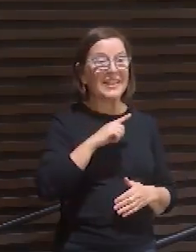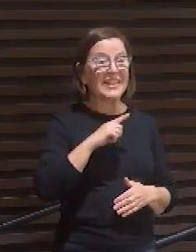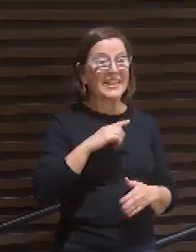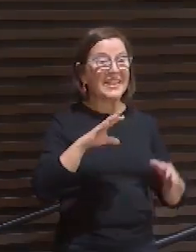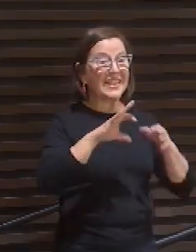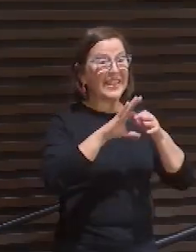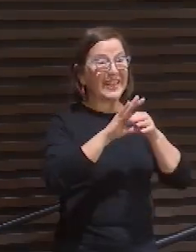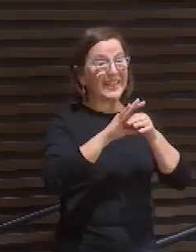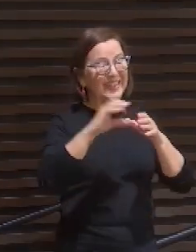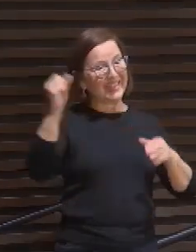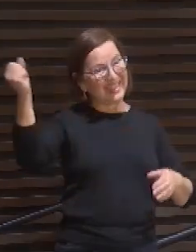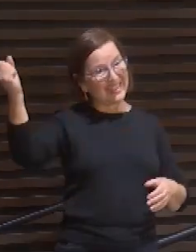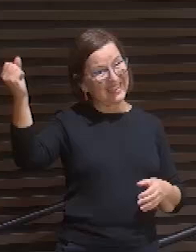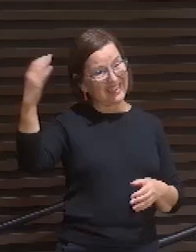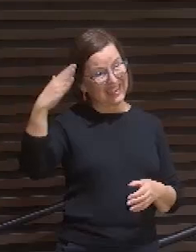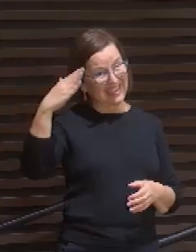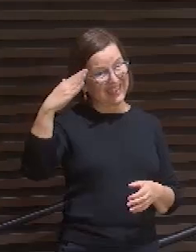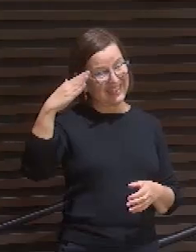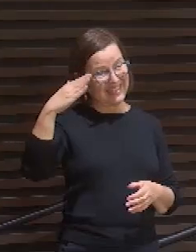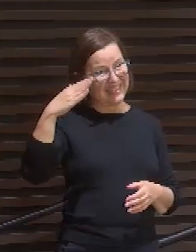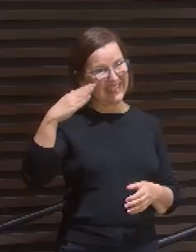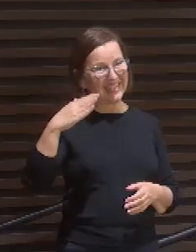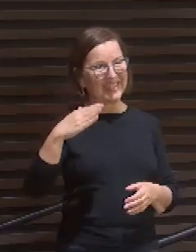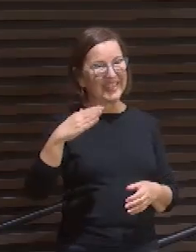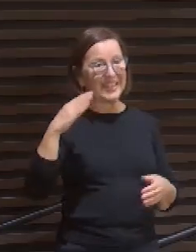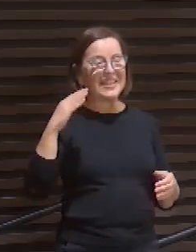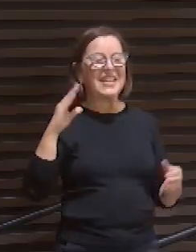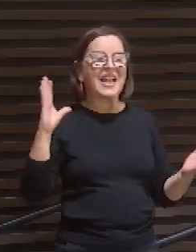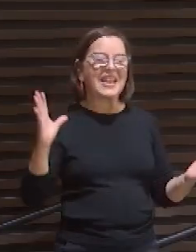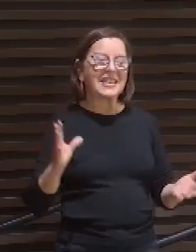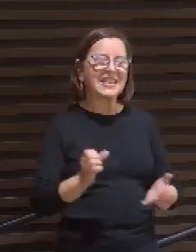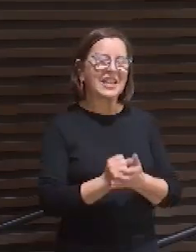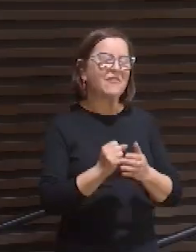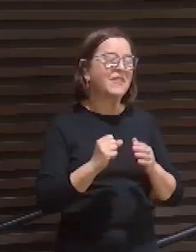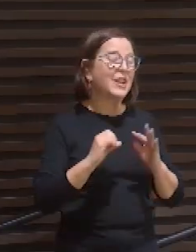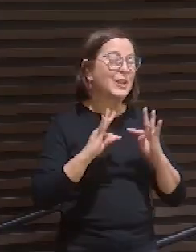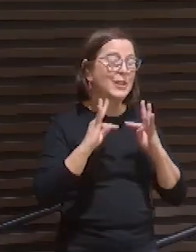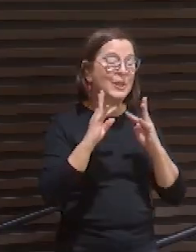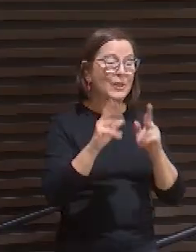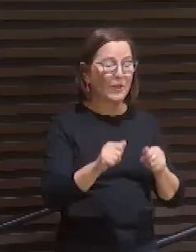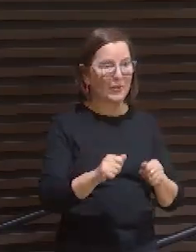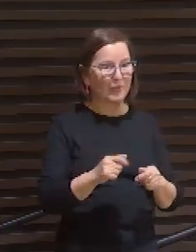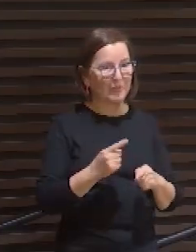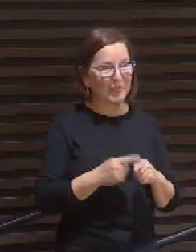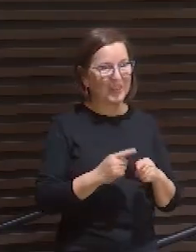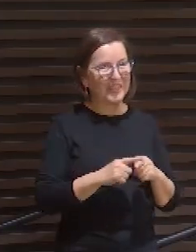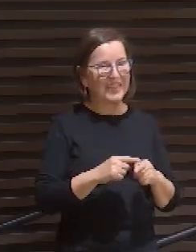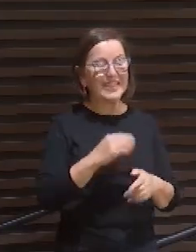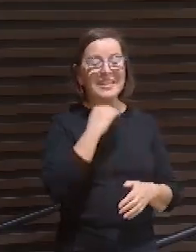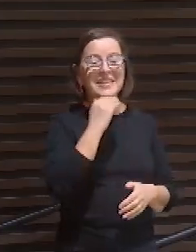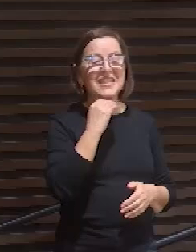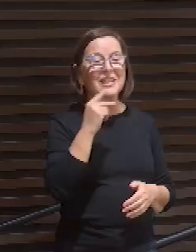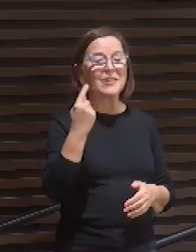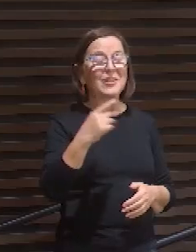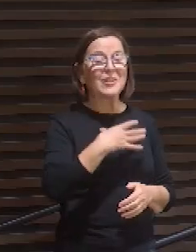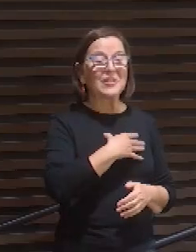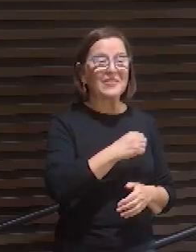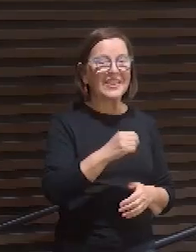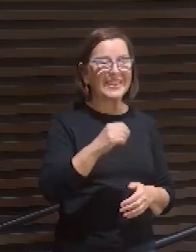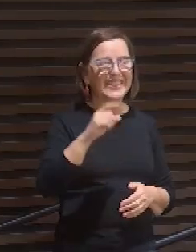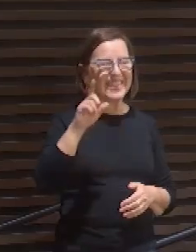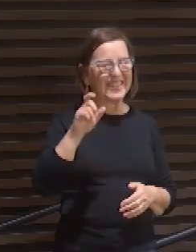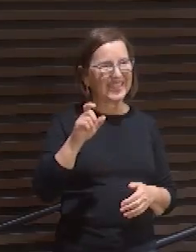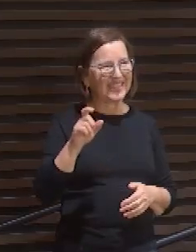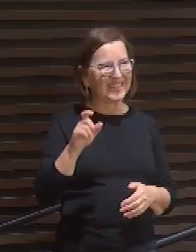que há de atingir todos eles, porque nenhum dos teus filhos serão,